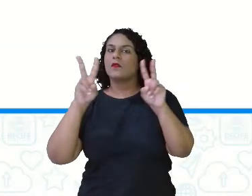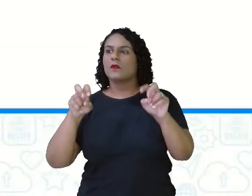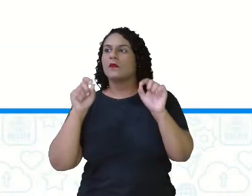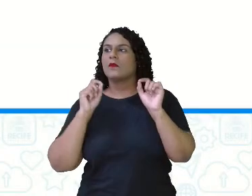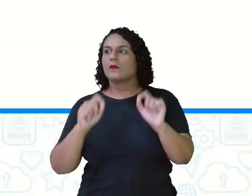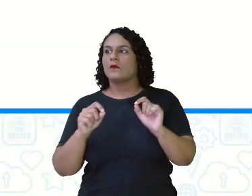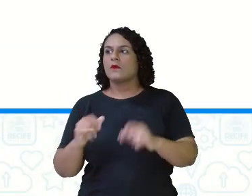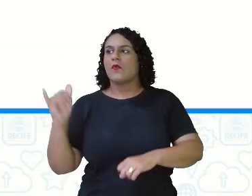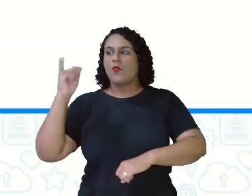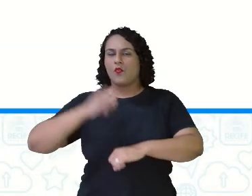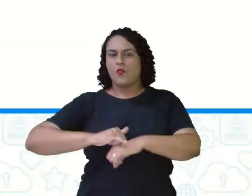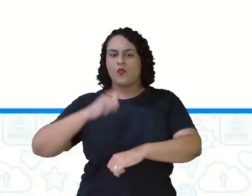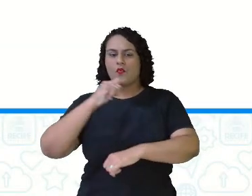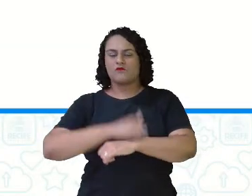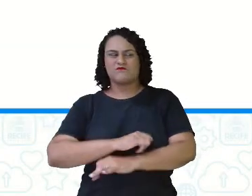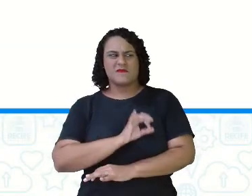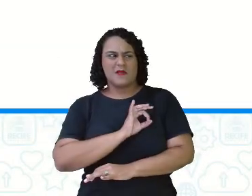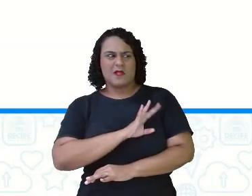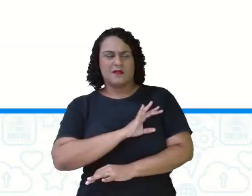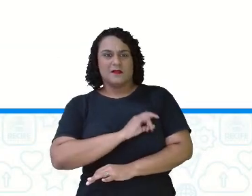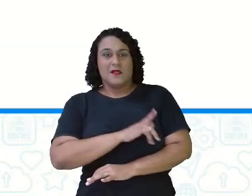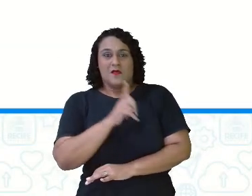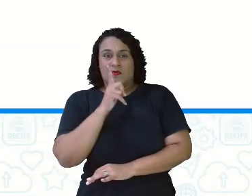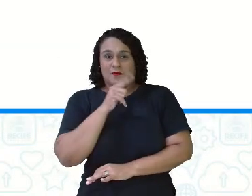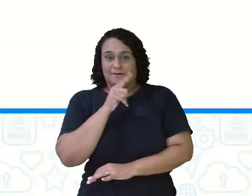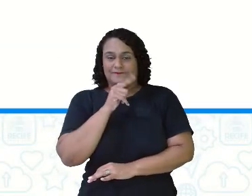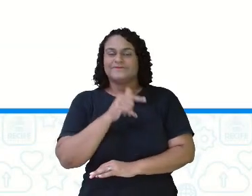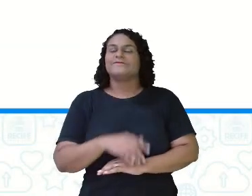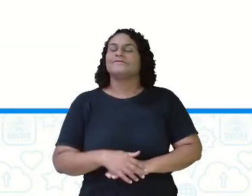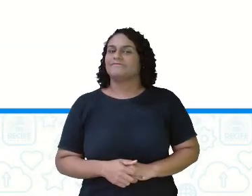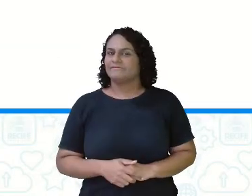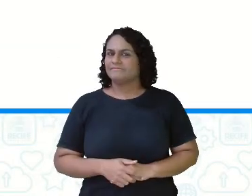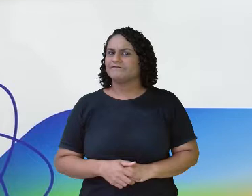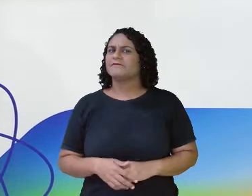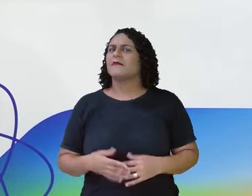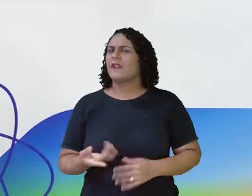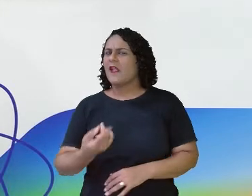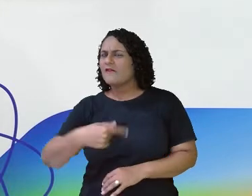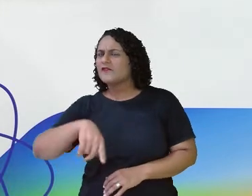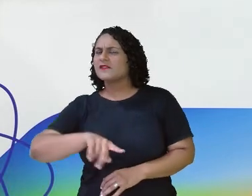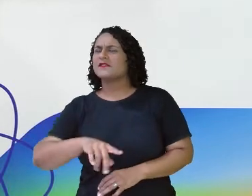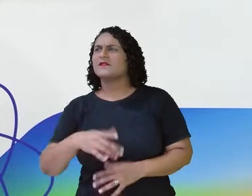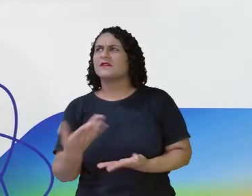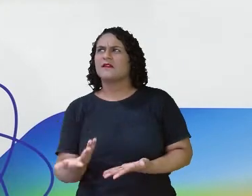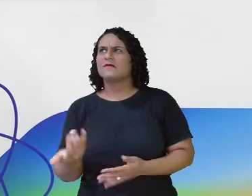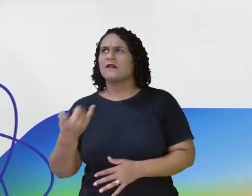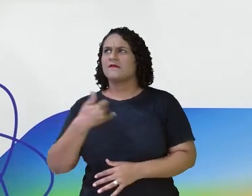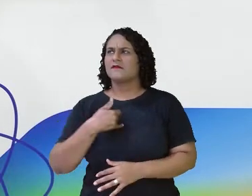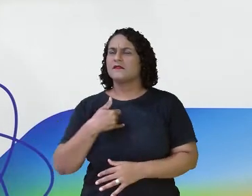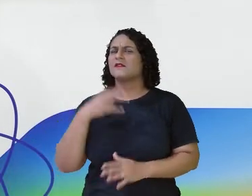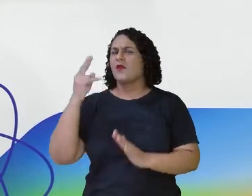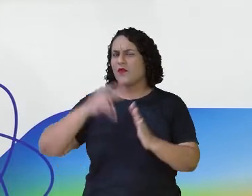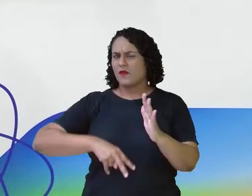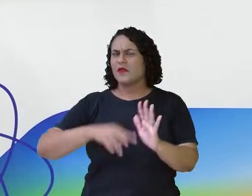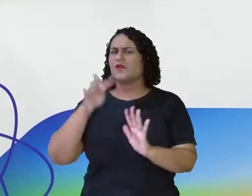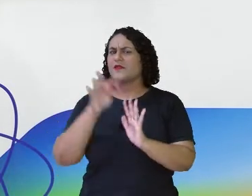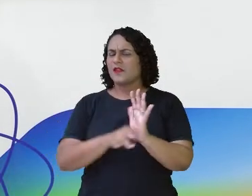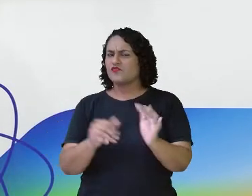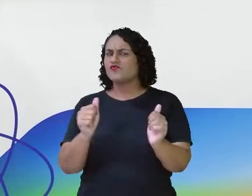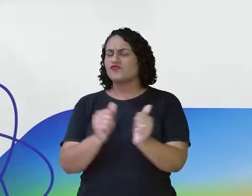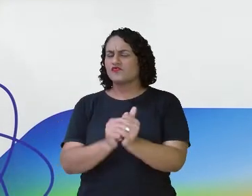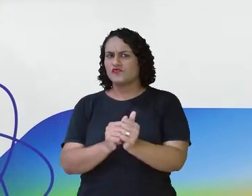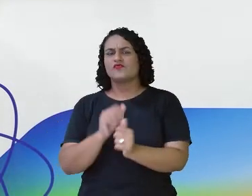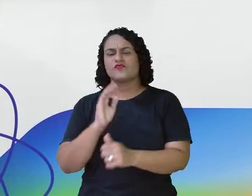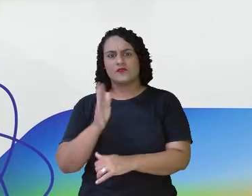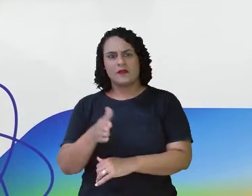O Sapo com Medo d'Água. Professora, eu já li esse texto com a senhora. Foi verdade. Nós já